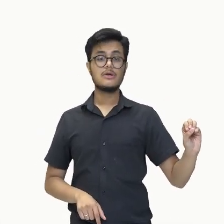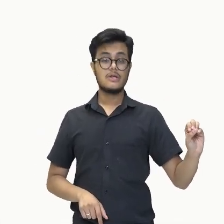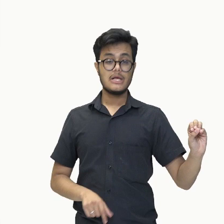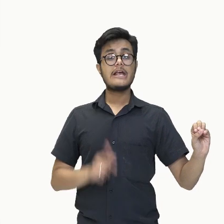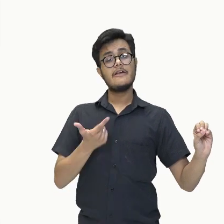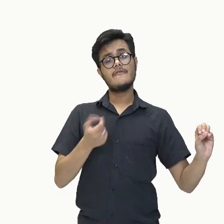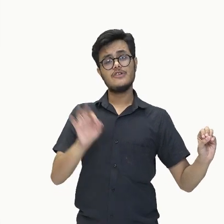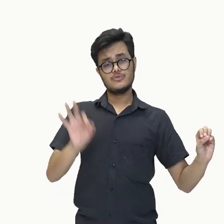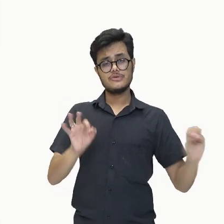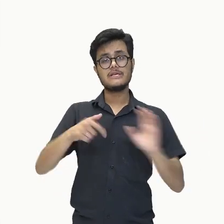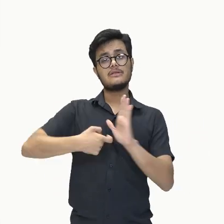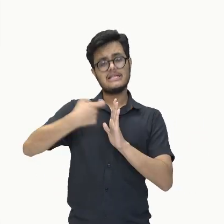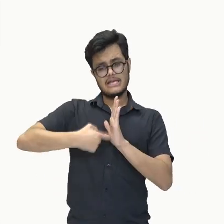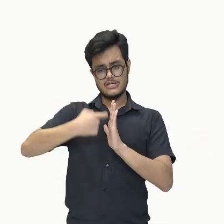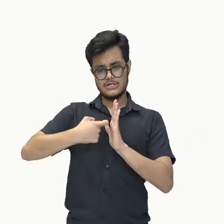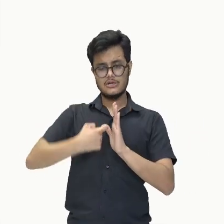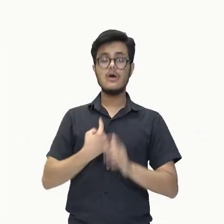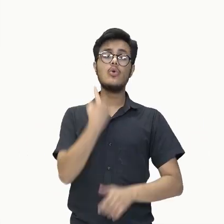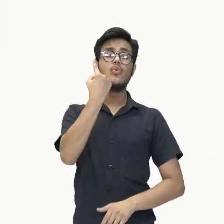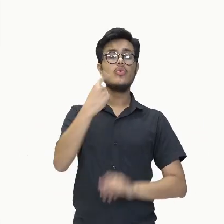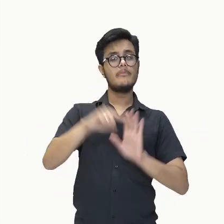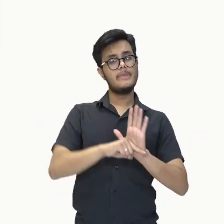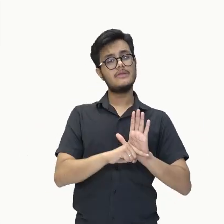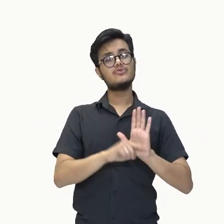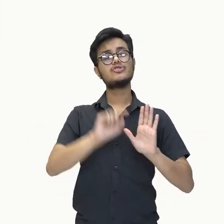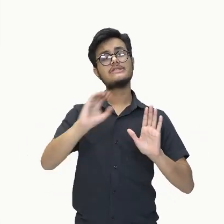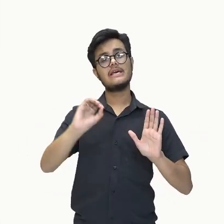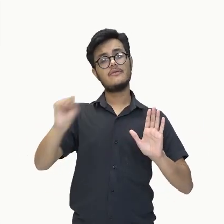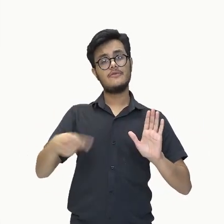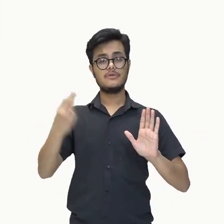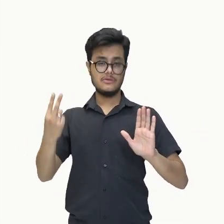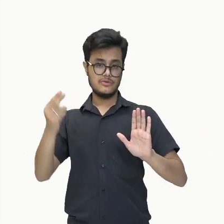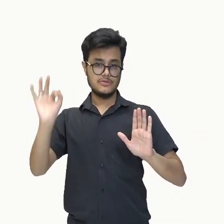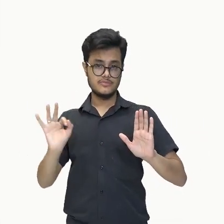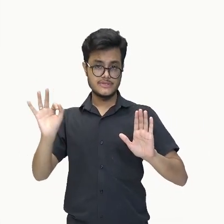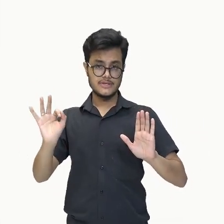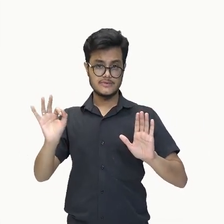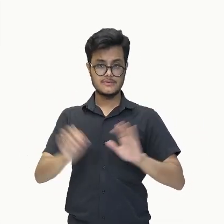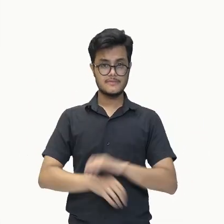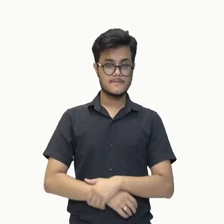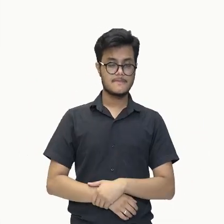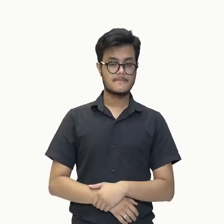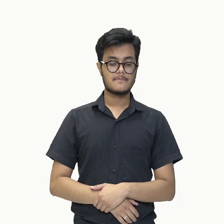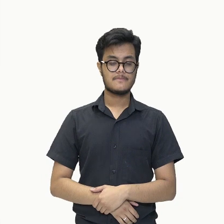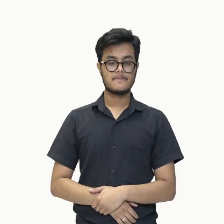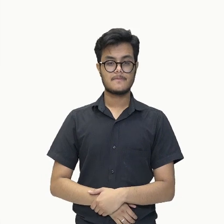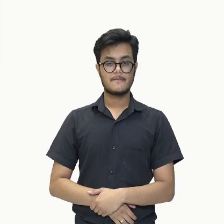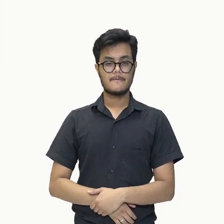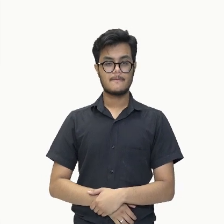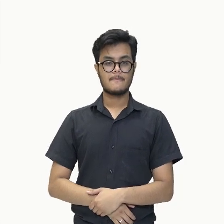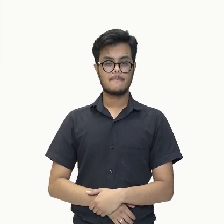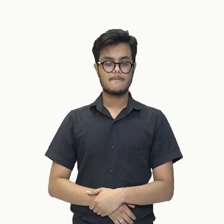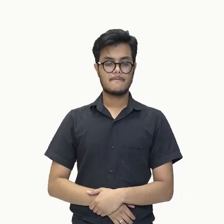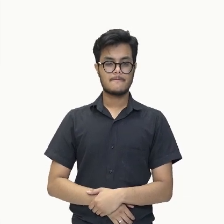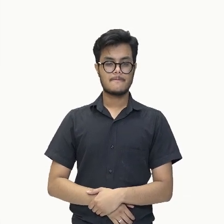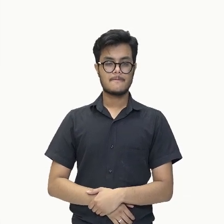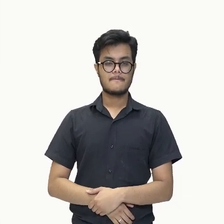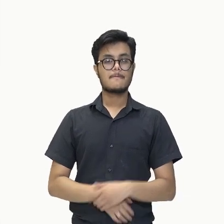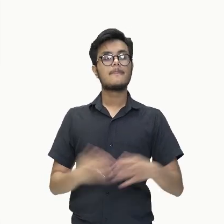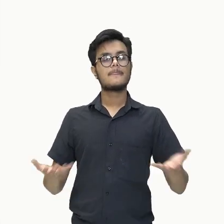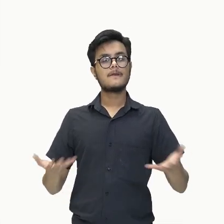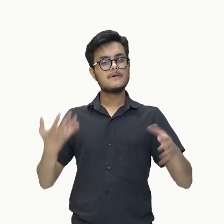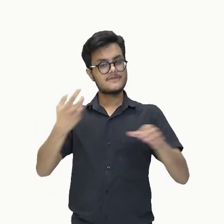que é 1 menos 20%, que agora é 1,2, agora elevado a 6. Muito bem. Vamos agora fazer o